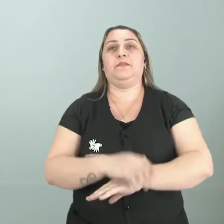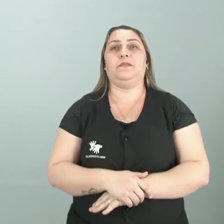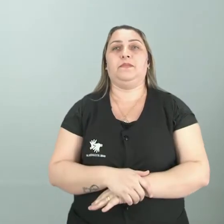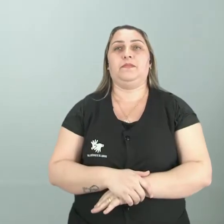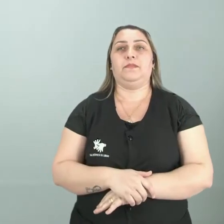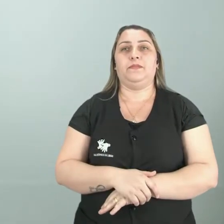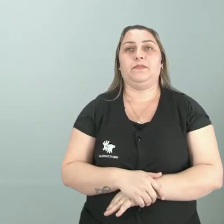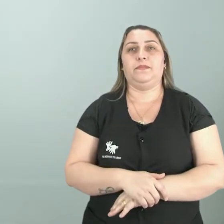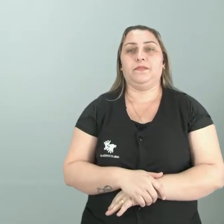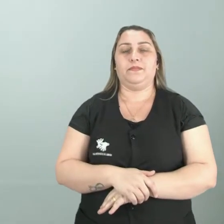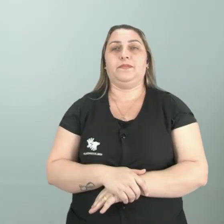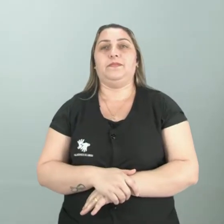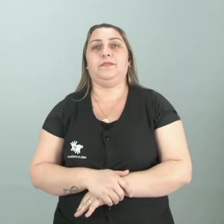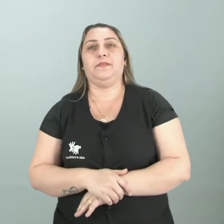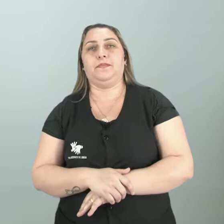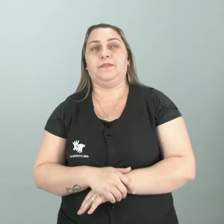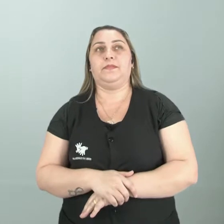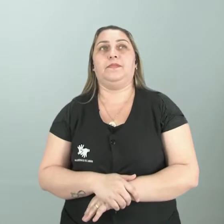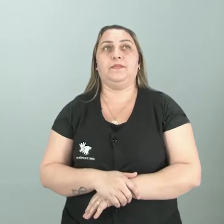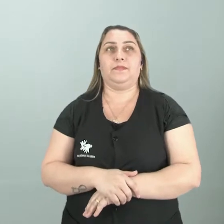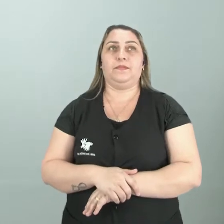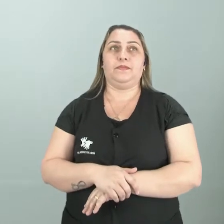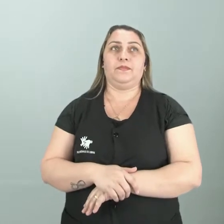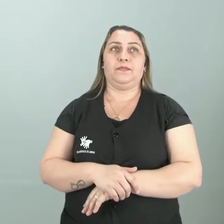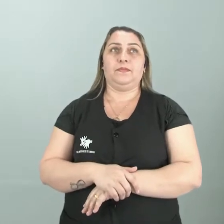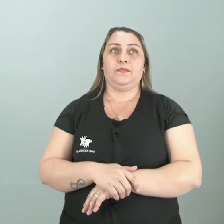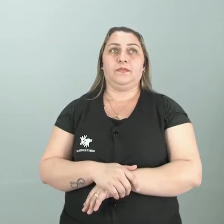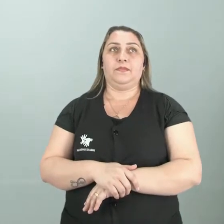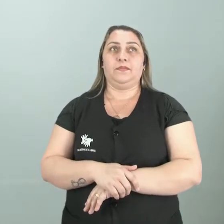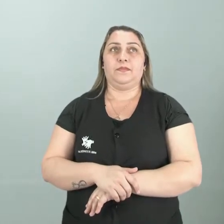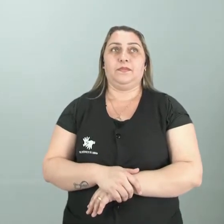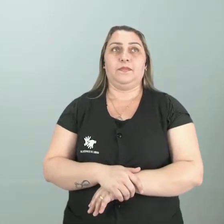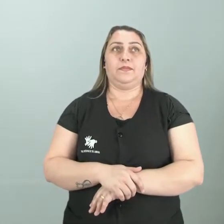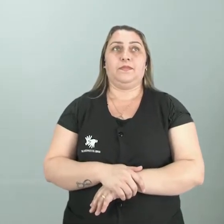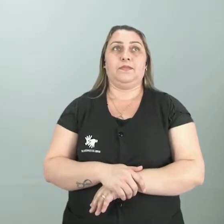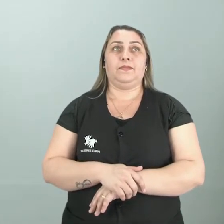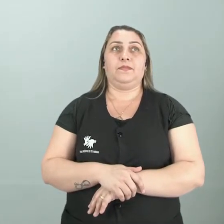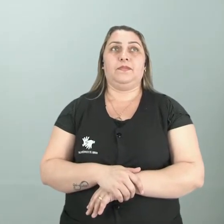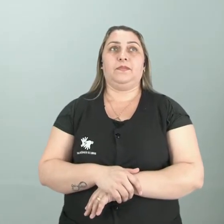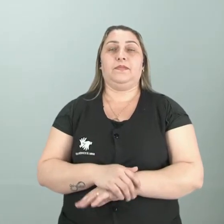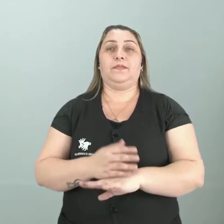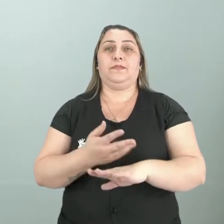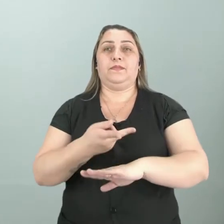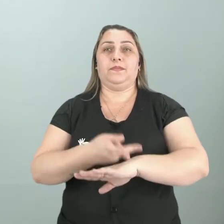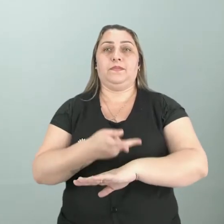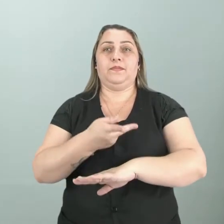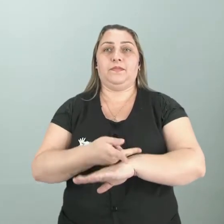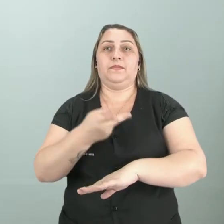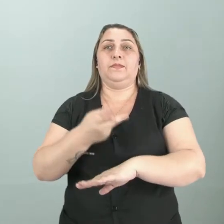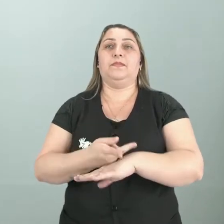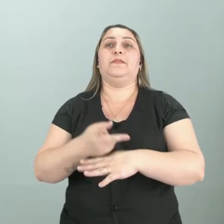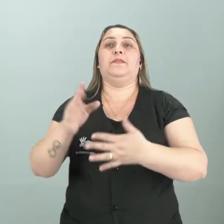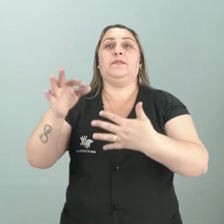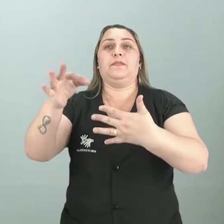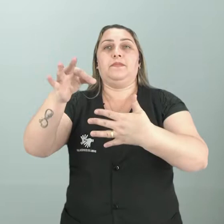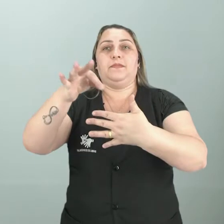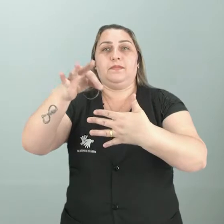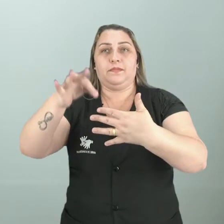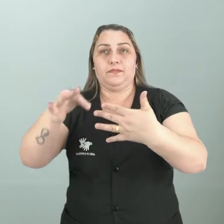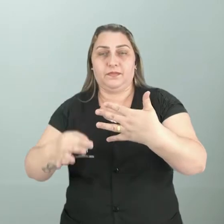aqui. Pedras. Essa cachoeira tem pedras. As pedras são